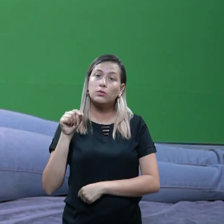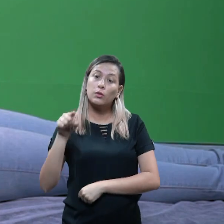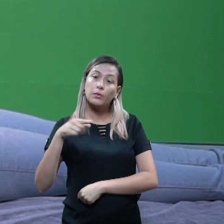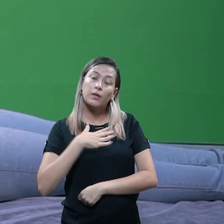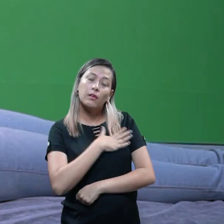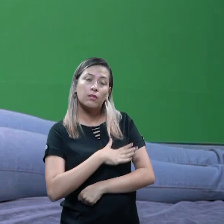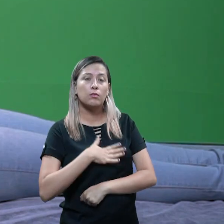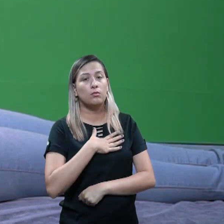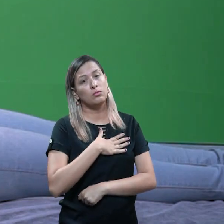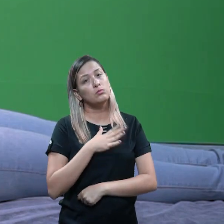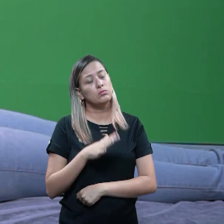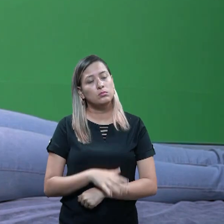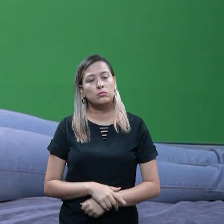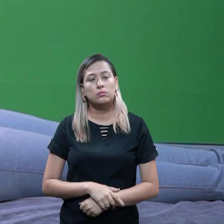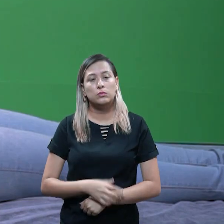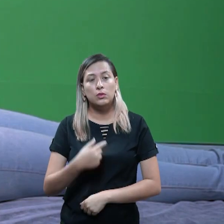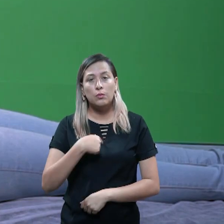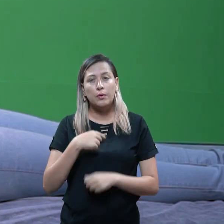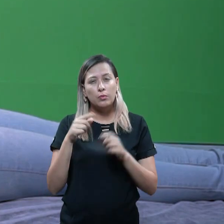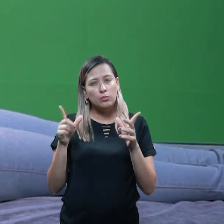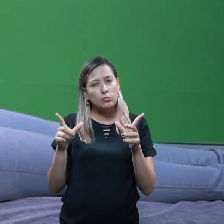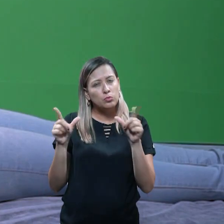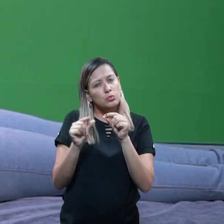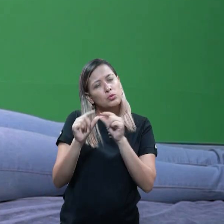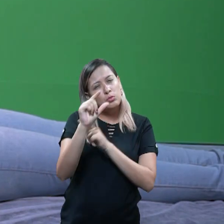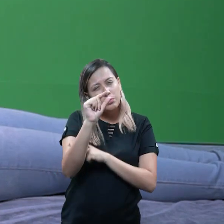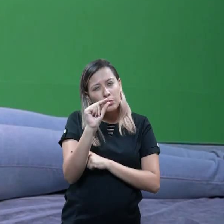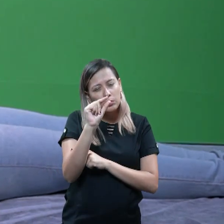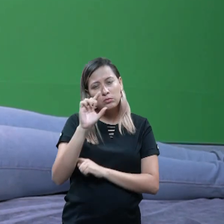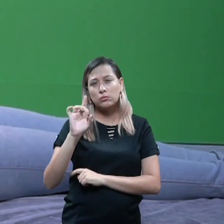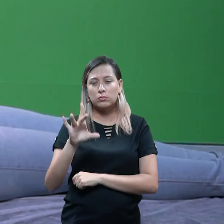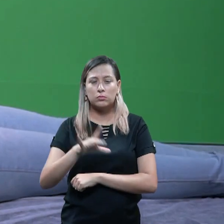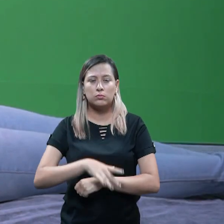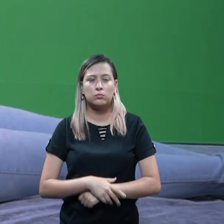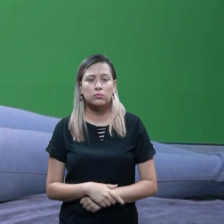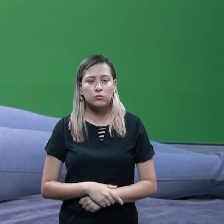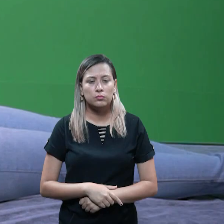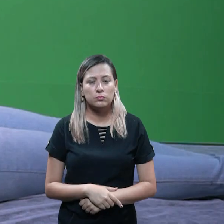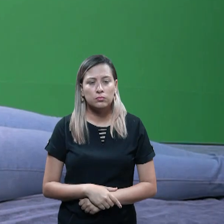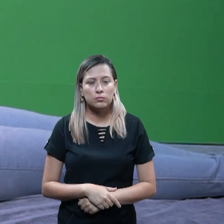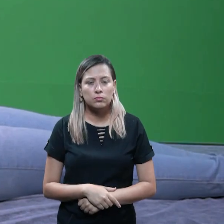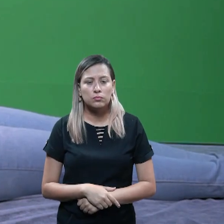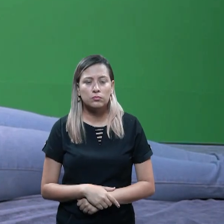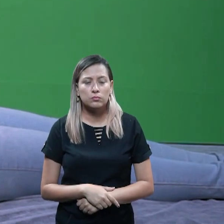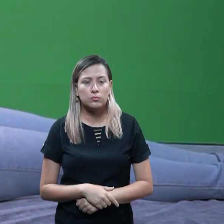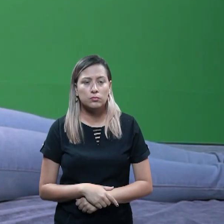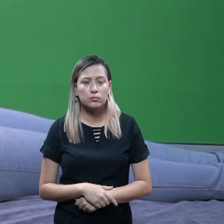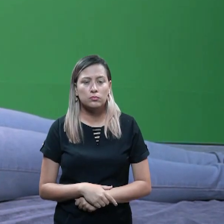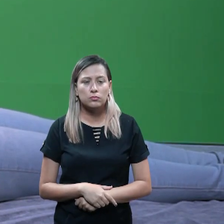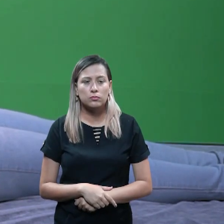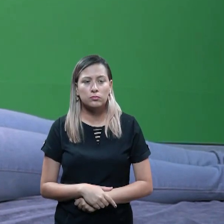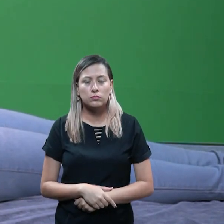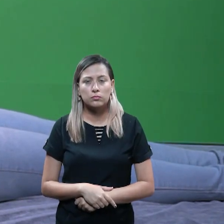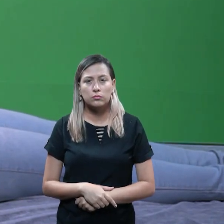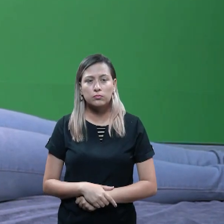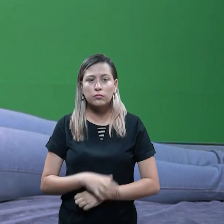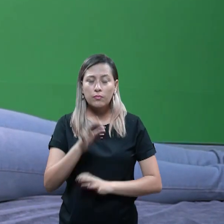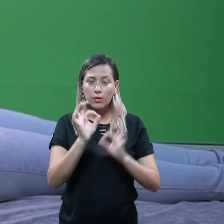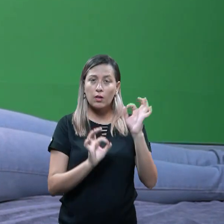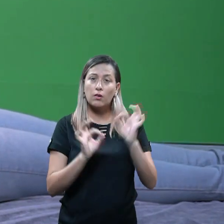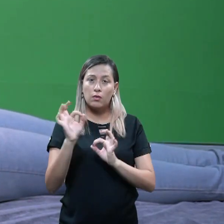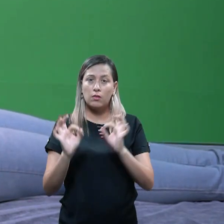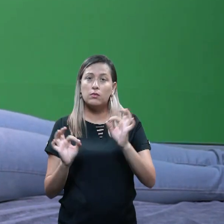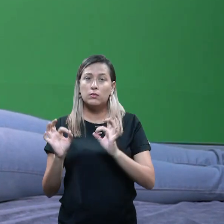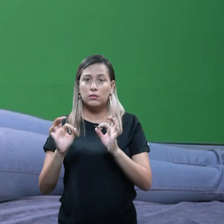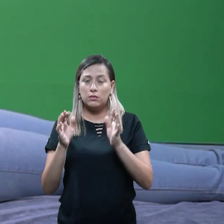Então, eu só diminuí um pouco, só para poder dar o caimento e o